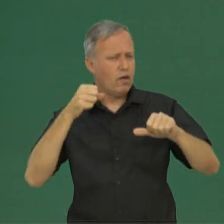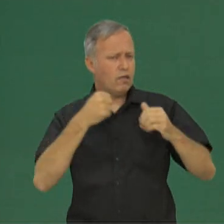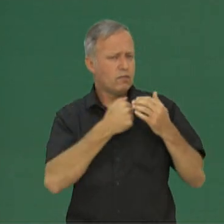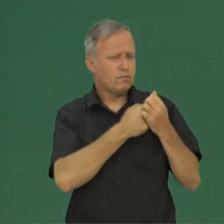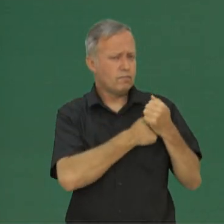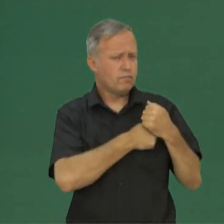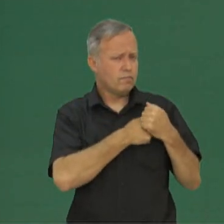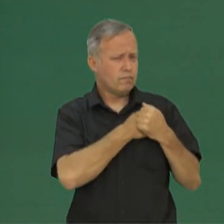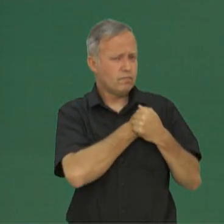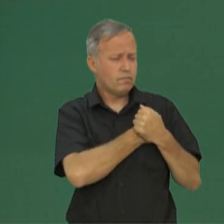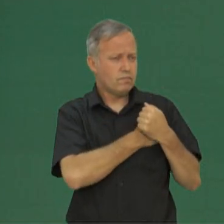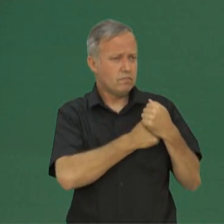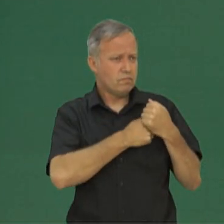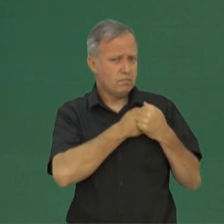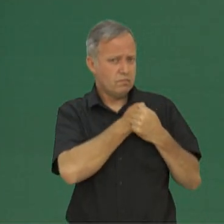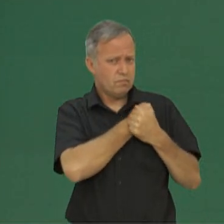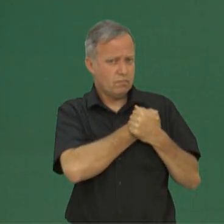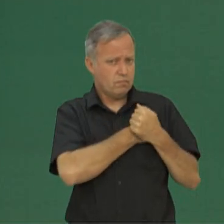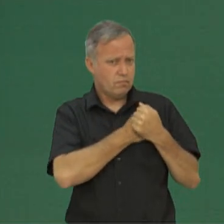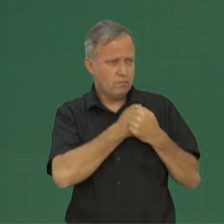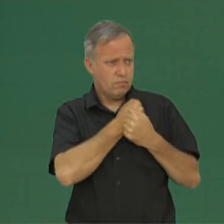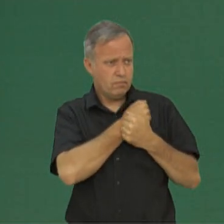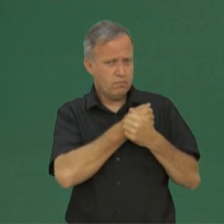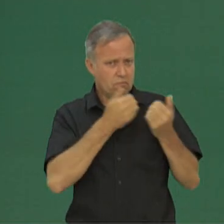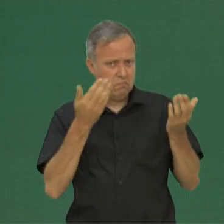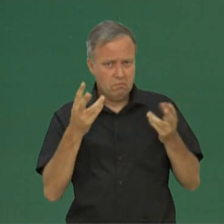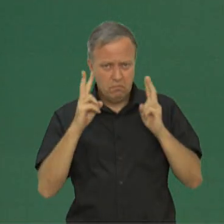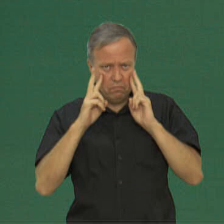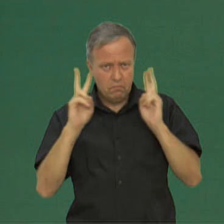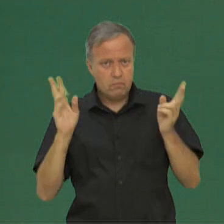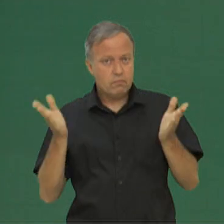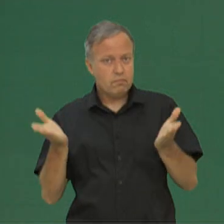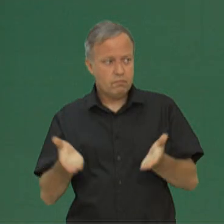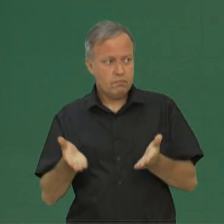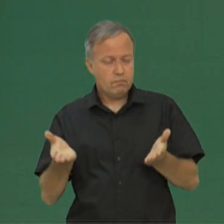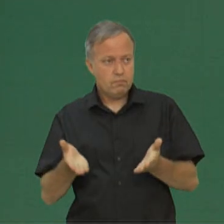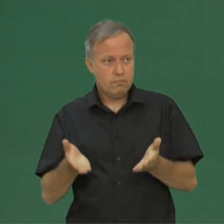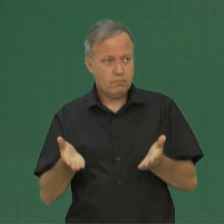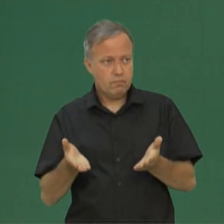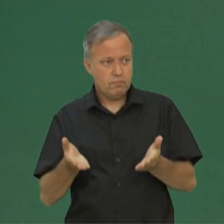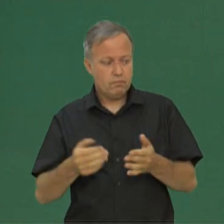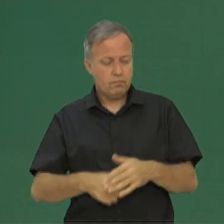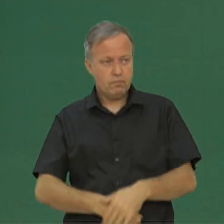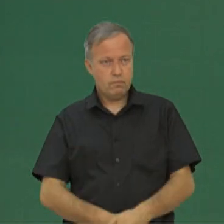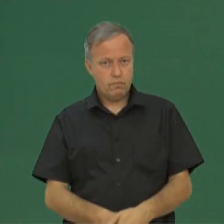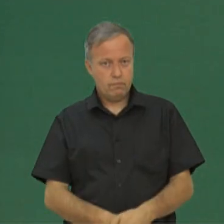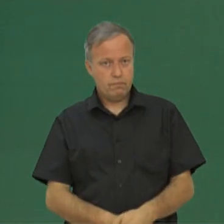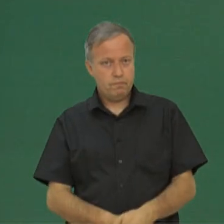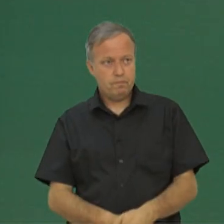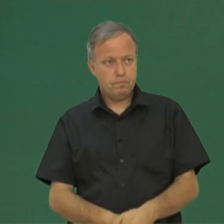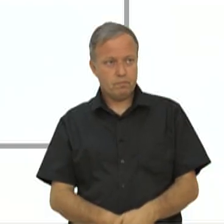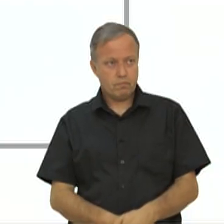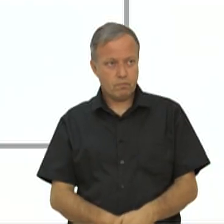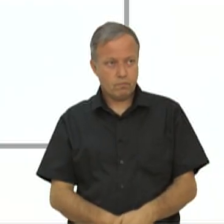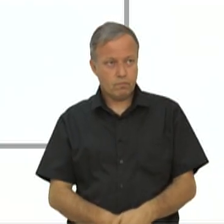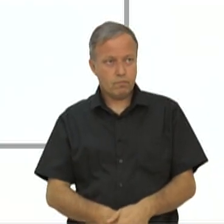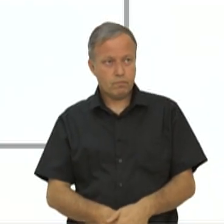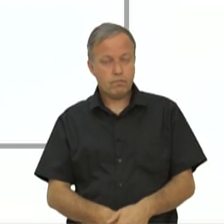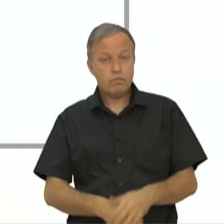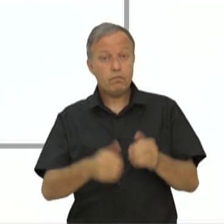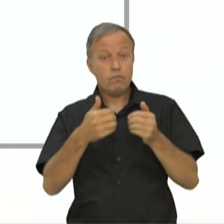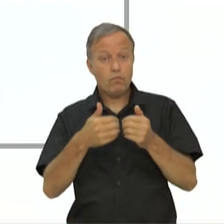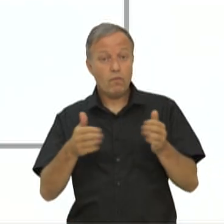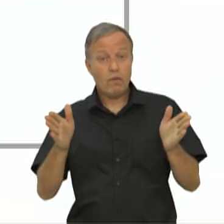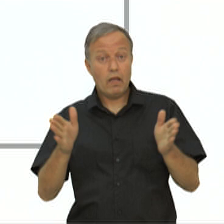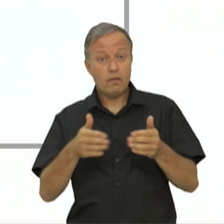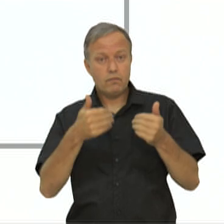né? Nos moldes em que a gente vai ver agora. Certo? Então, vamos lá. O balé romântico,